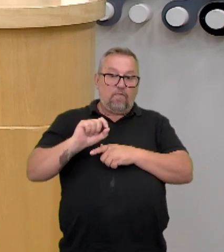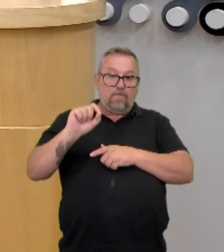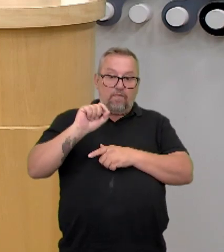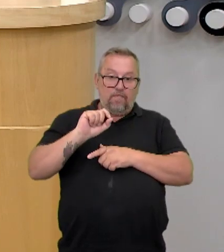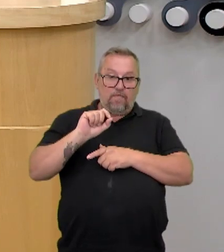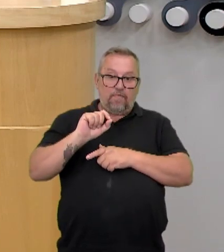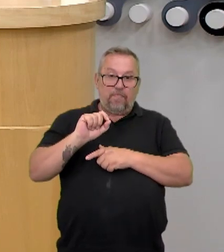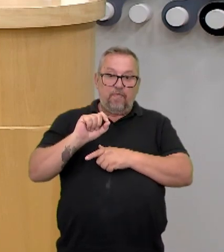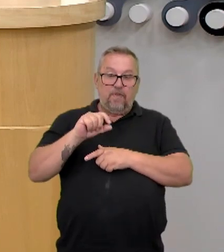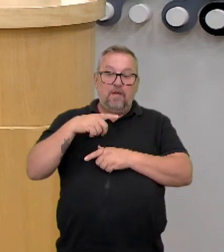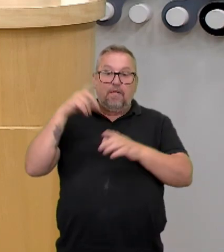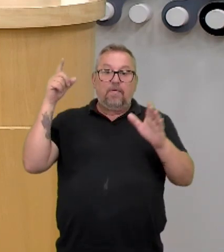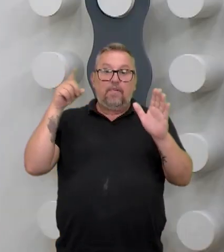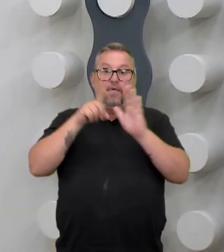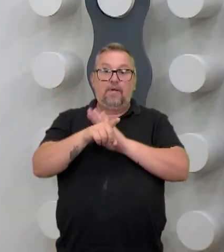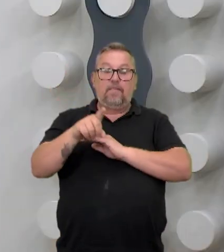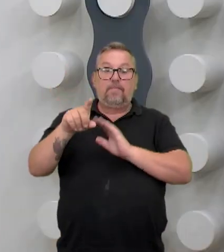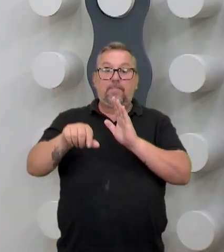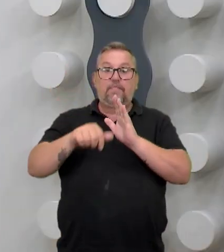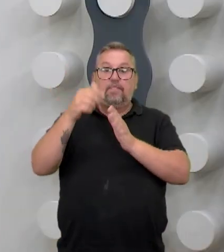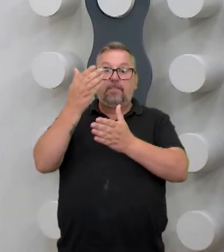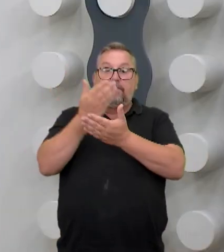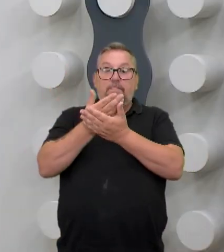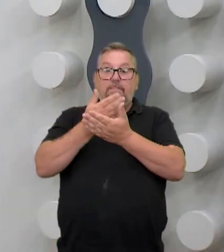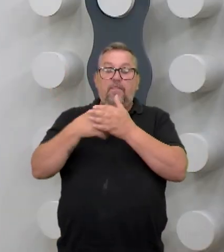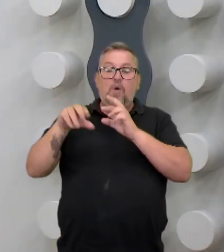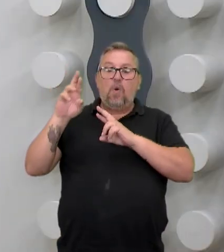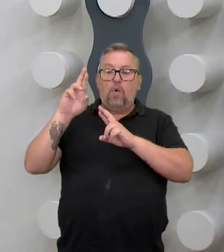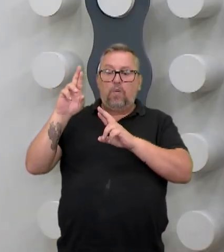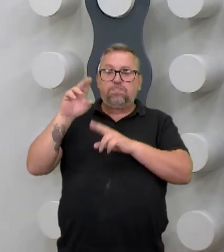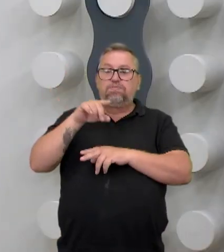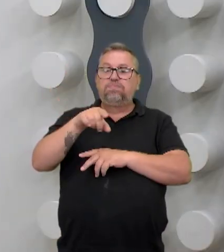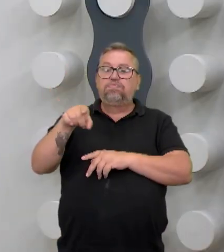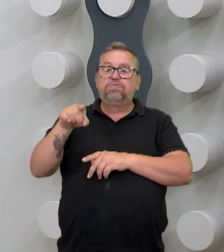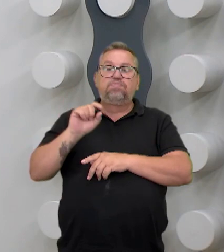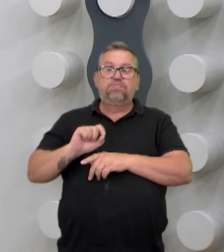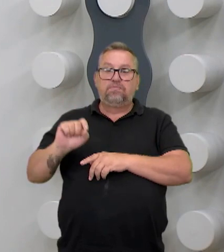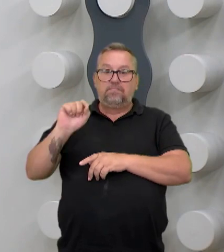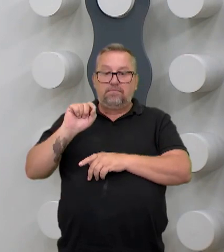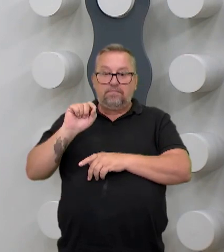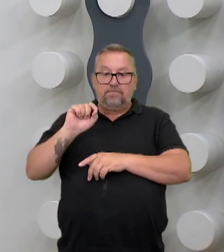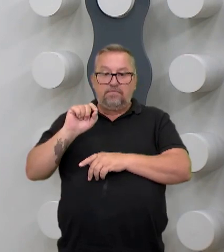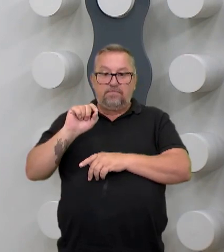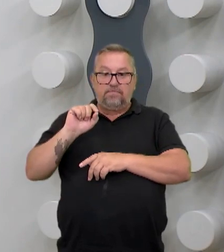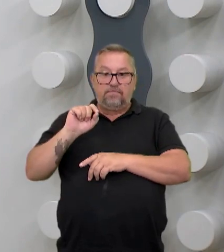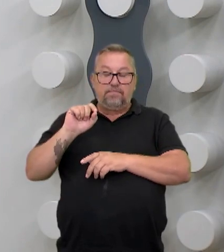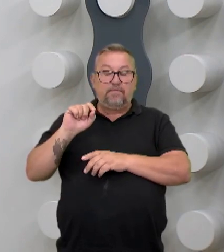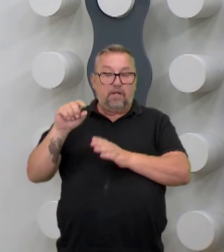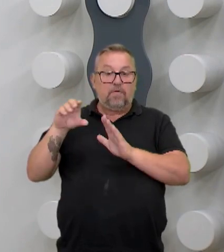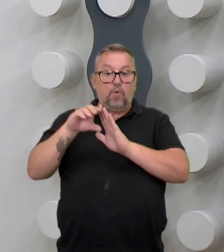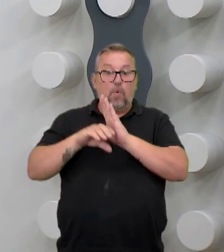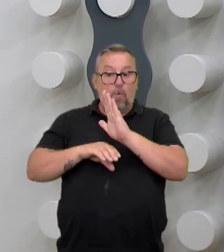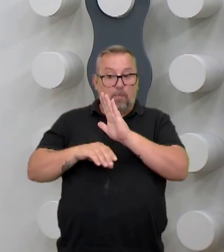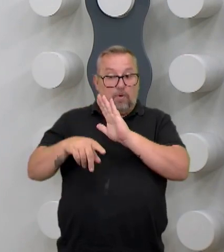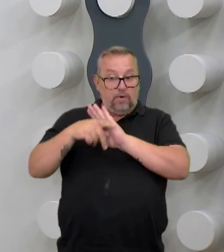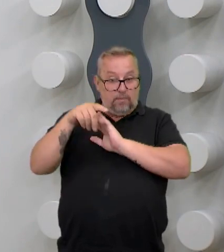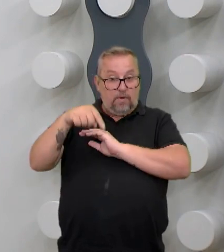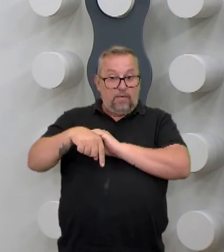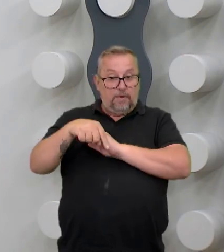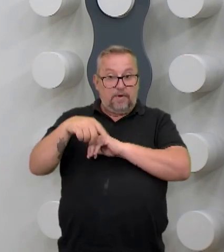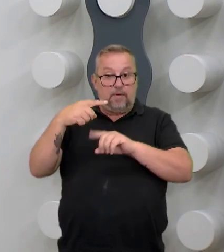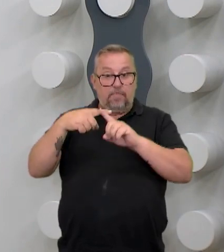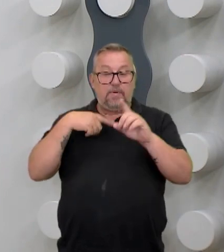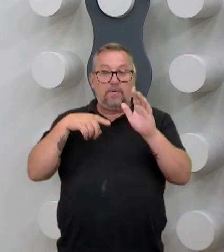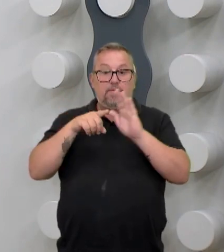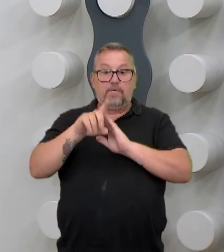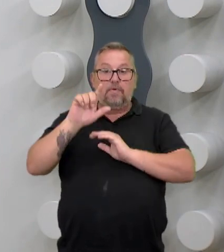geral básica. E aí eu perguntei, né, na primeira aula, qual que é a expectativa de vocês, né, quanto a esse componente? Porque essa